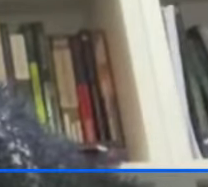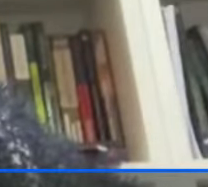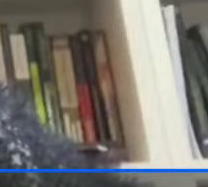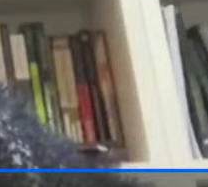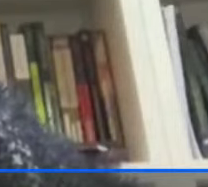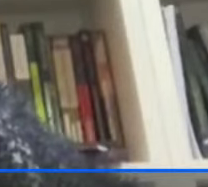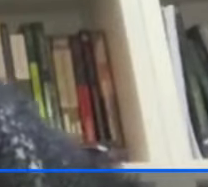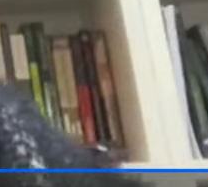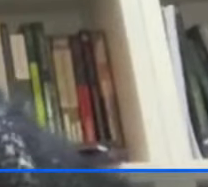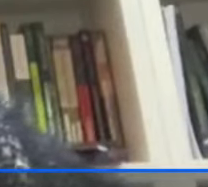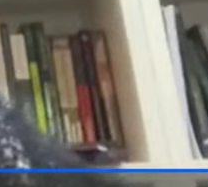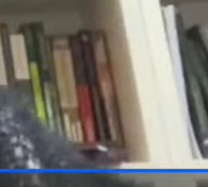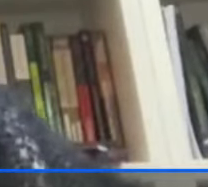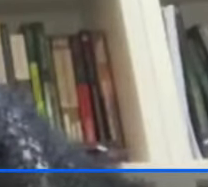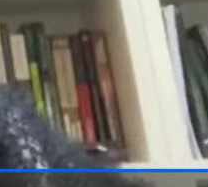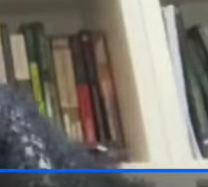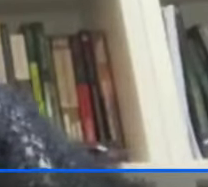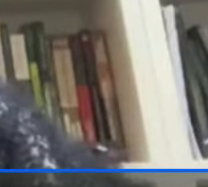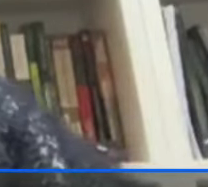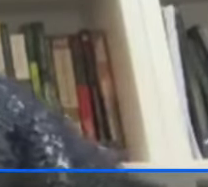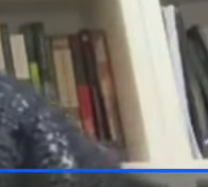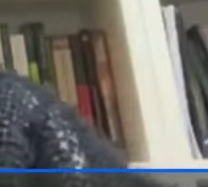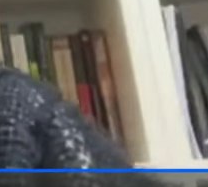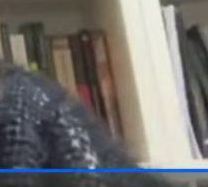propor para o debate. Muito obrigada.